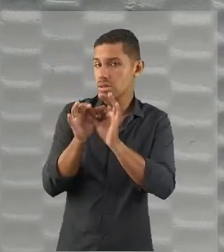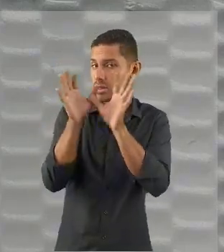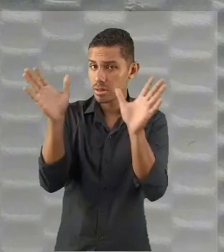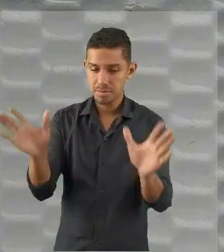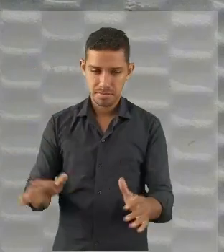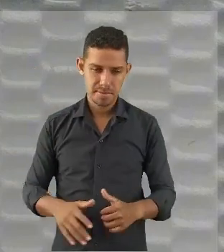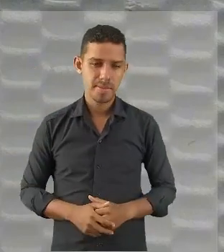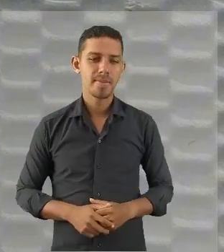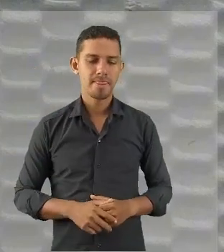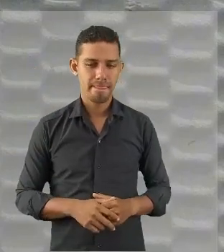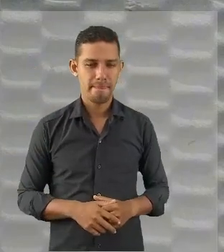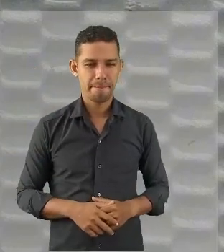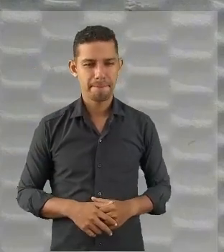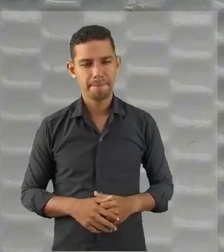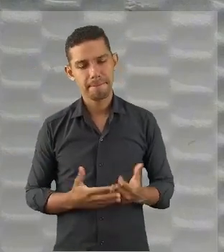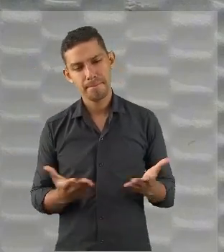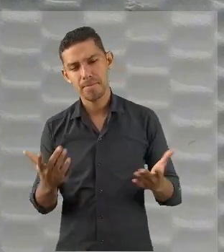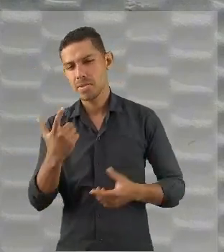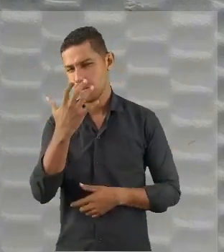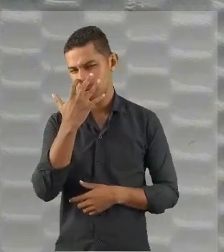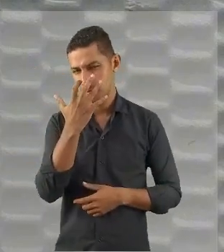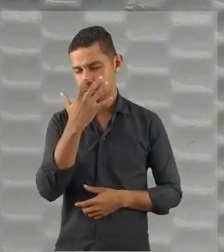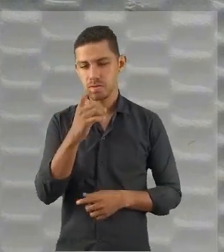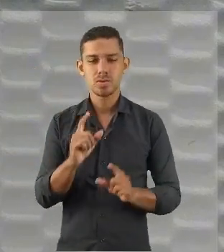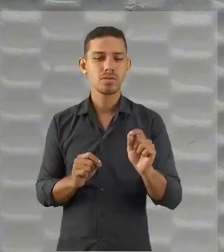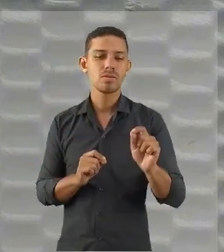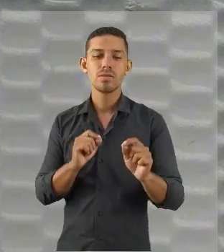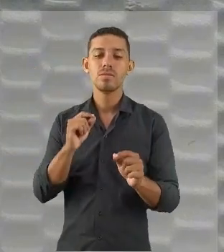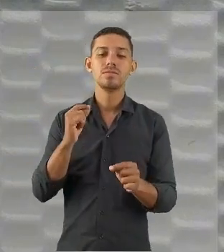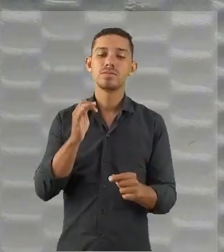E aí, gente, a gente viu o seguinte, que